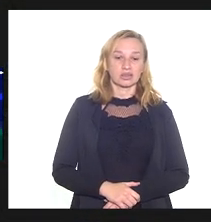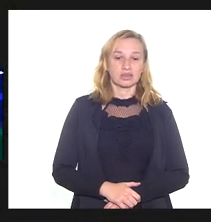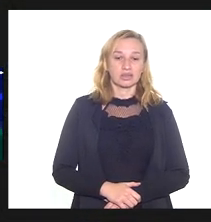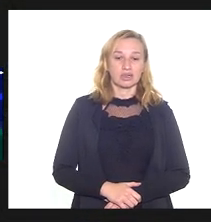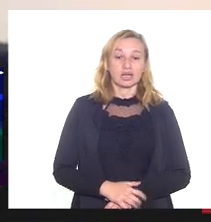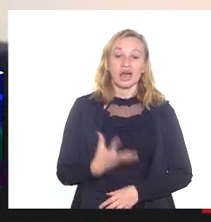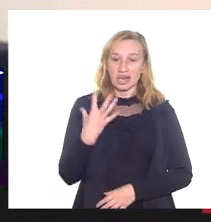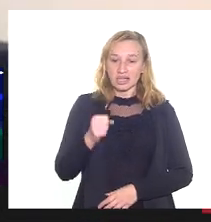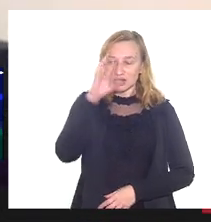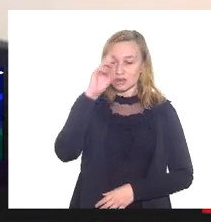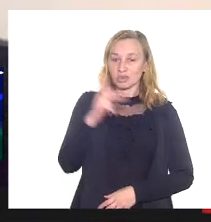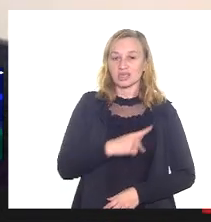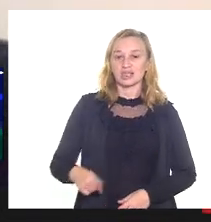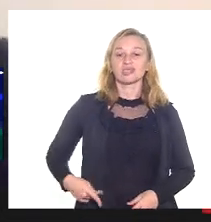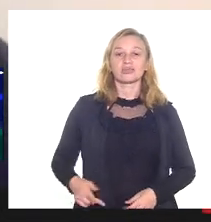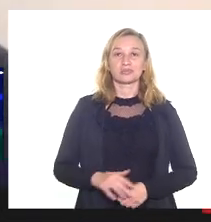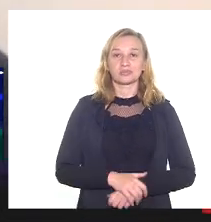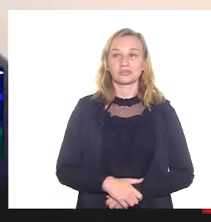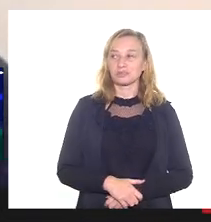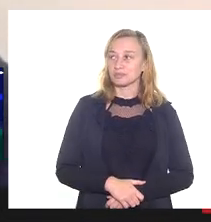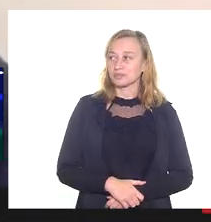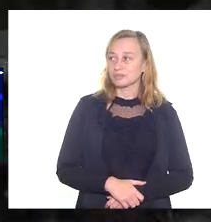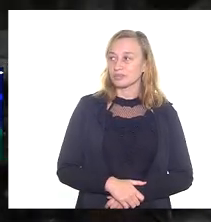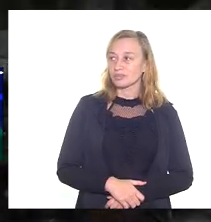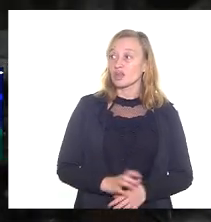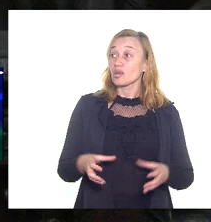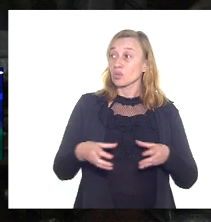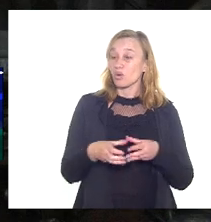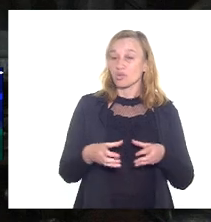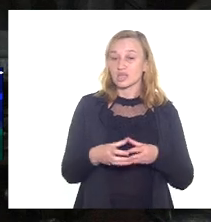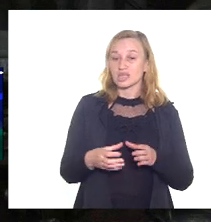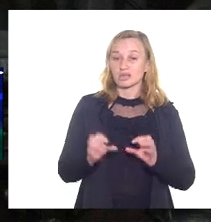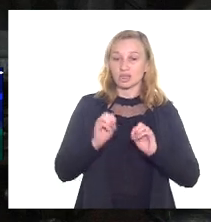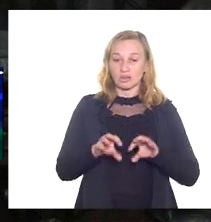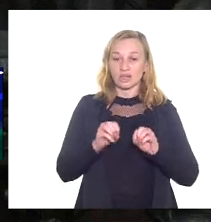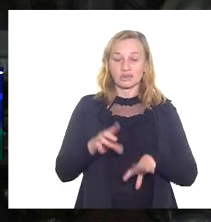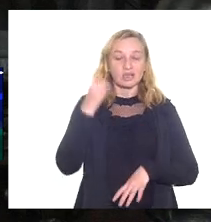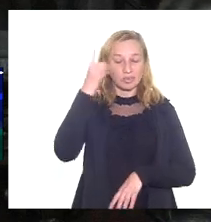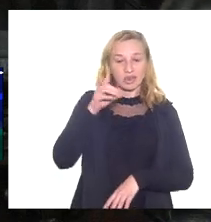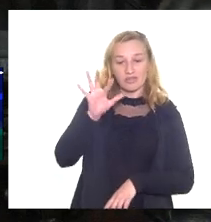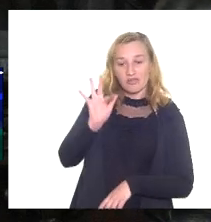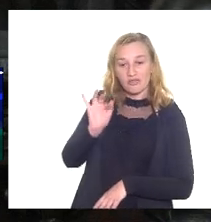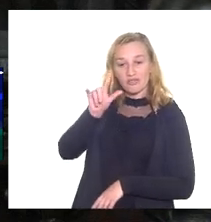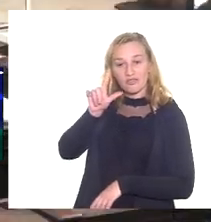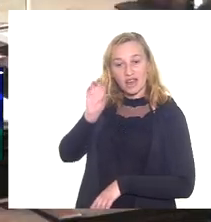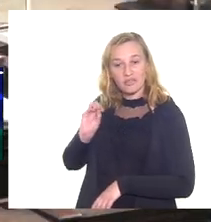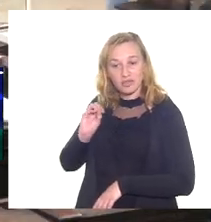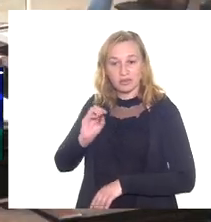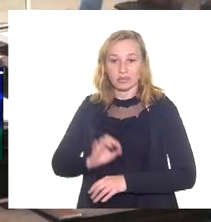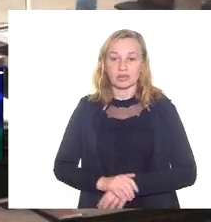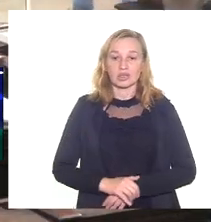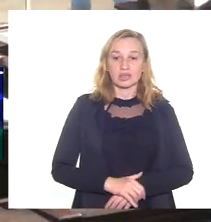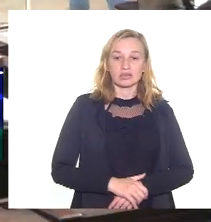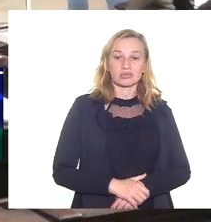Parecer favorável, presidente. Pela Comissão de Educação, deputado Flávio Serafini.